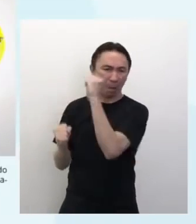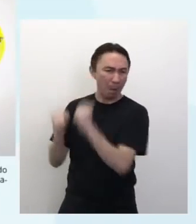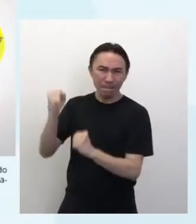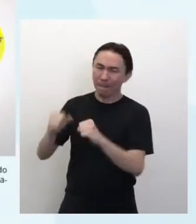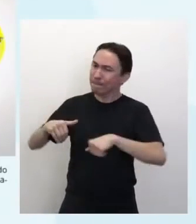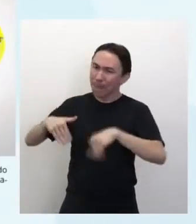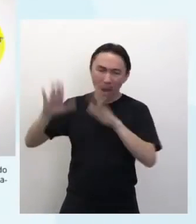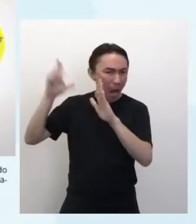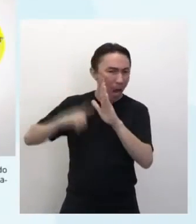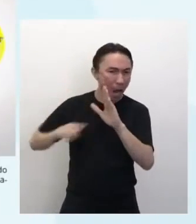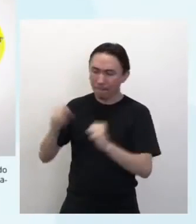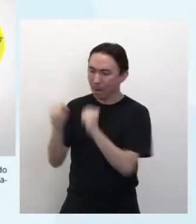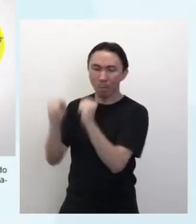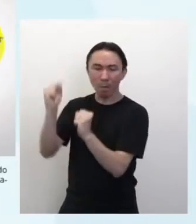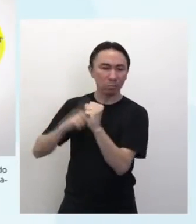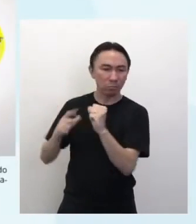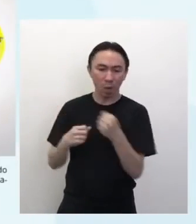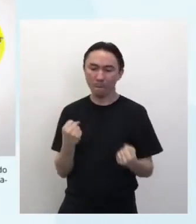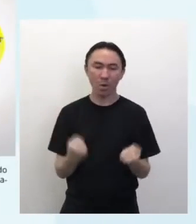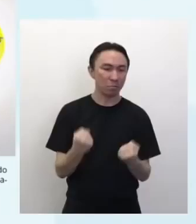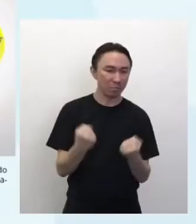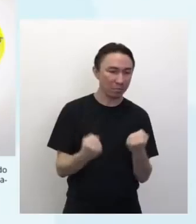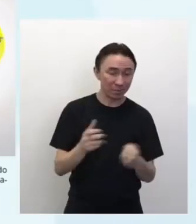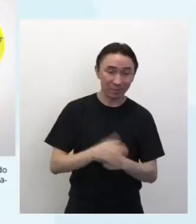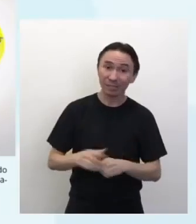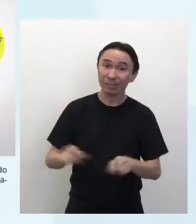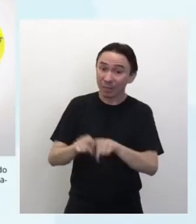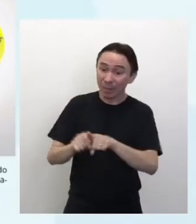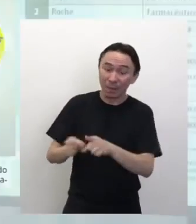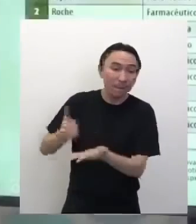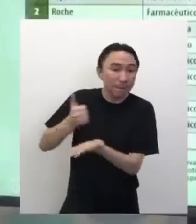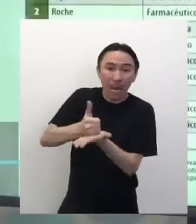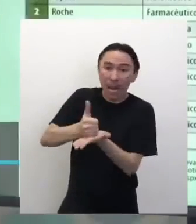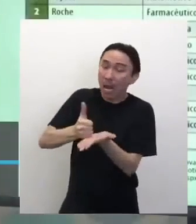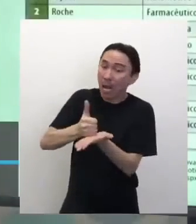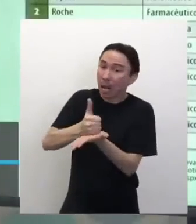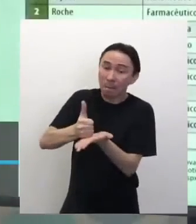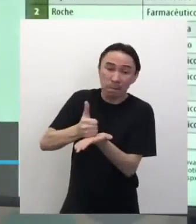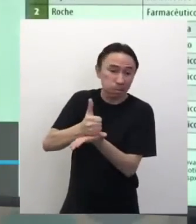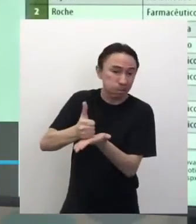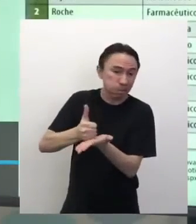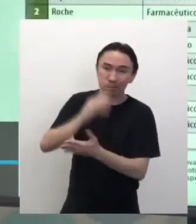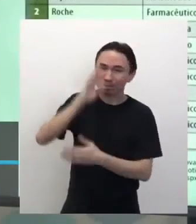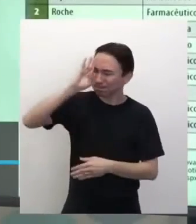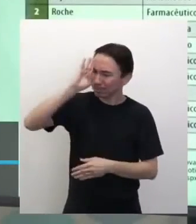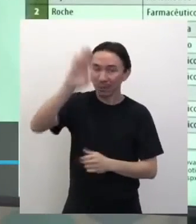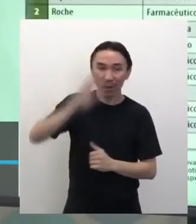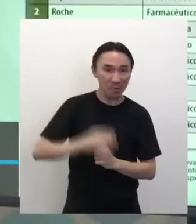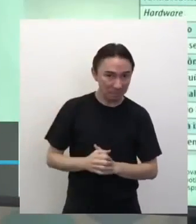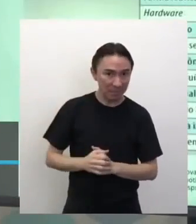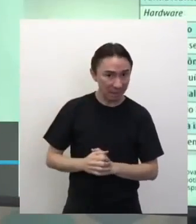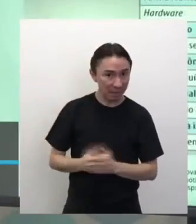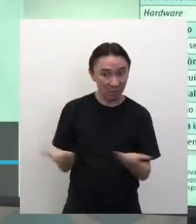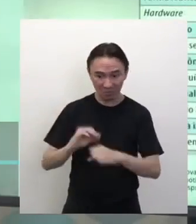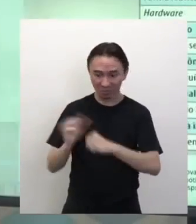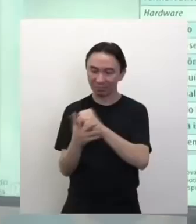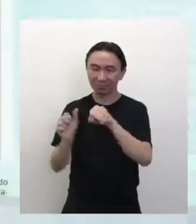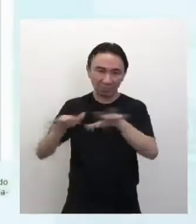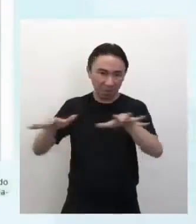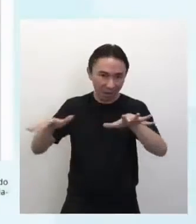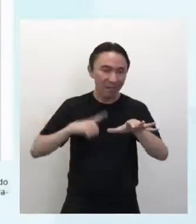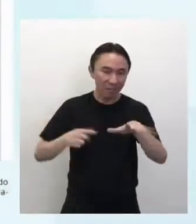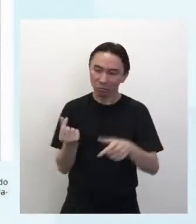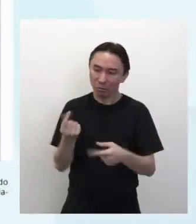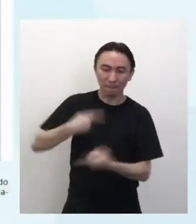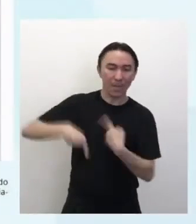e farmacêutica principalmente, né? E hoje em dia ganhando mais dinheiro com essa questão aí da pandemia. E para finalizar, na outra tela,